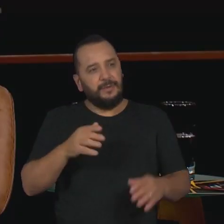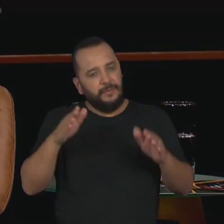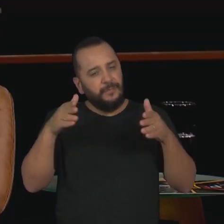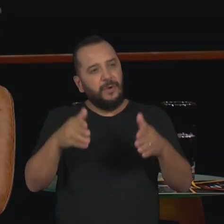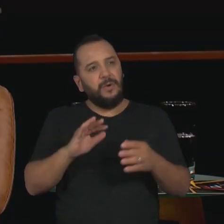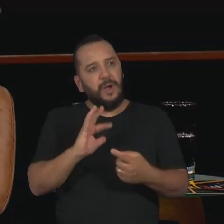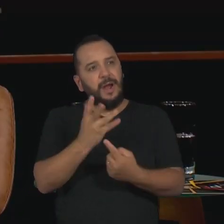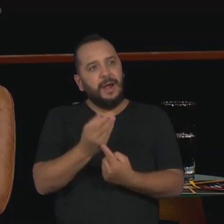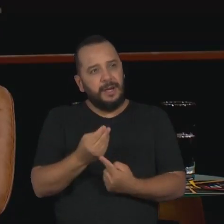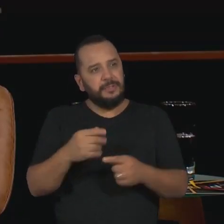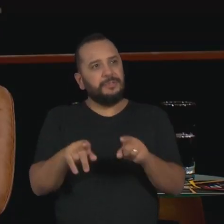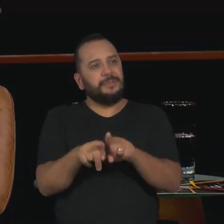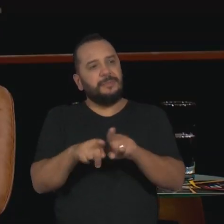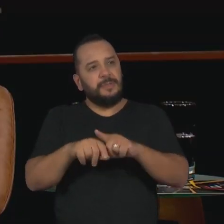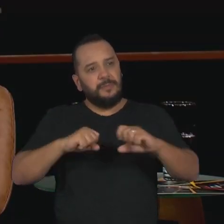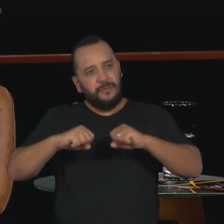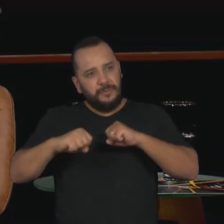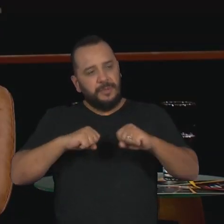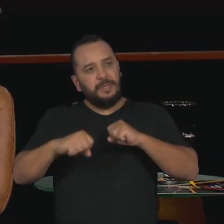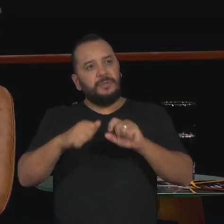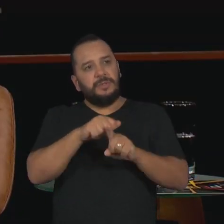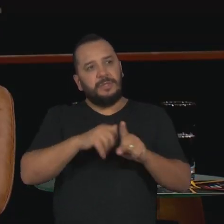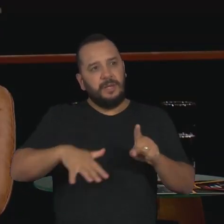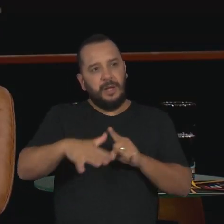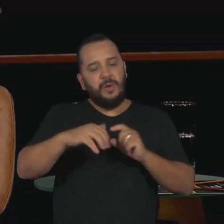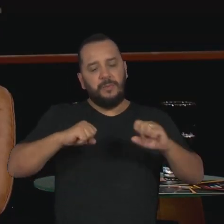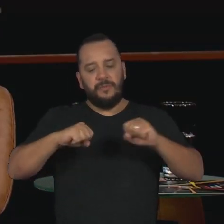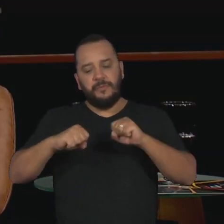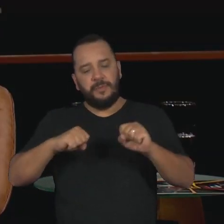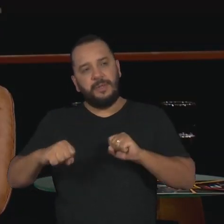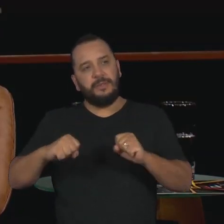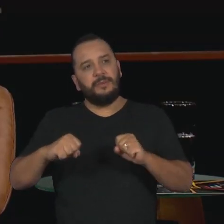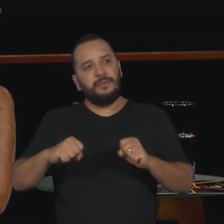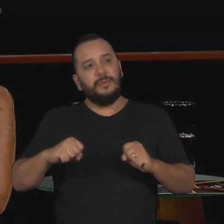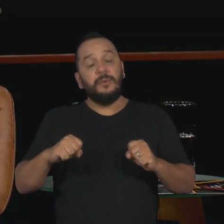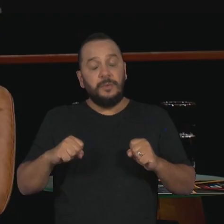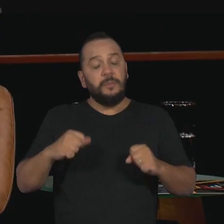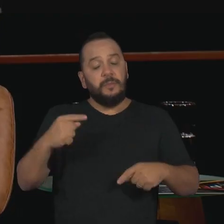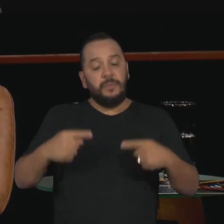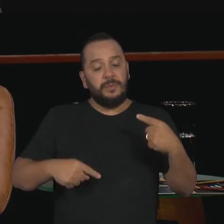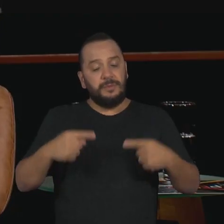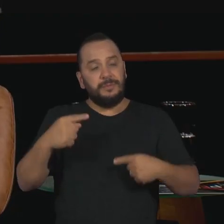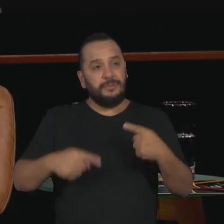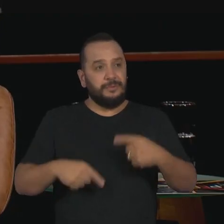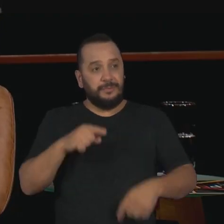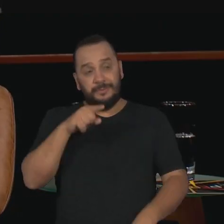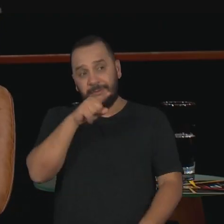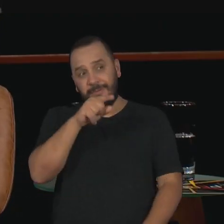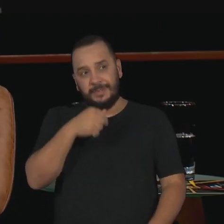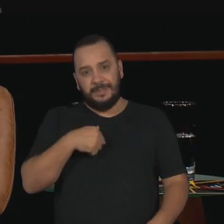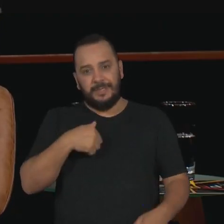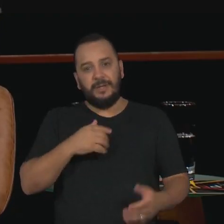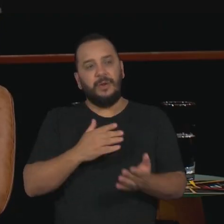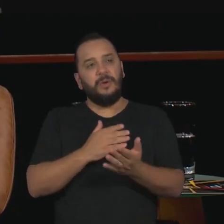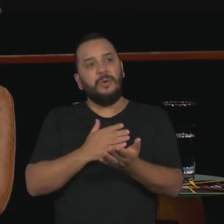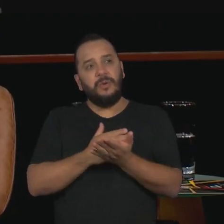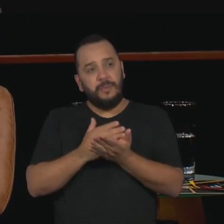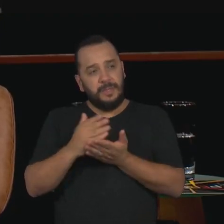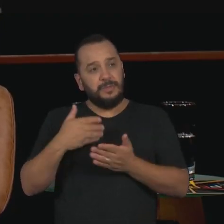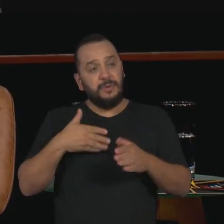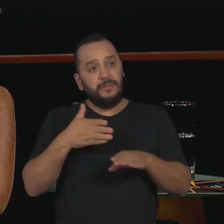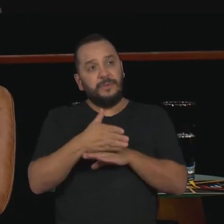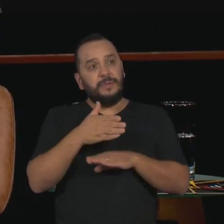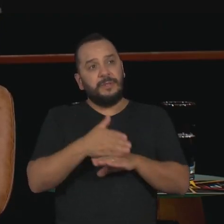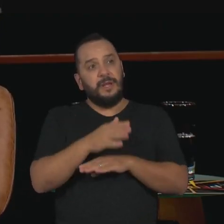tal, e nos movimentos sociais e políticos. Isso coincidiu com o momento que você começou a frequentar a FAU, embora não